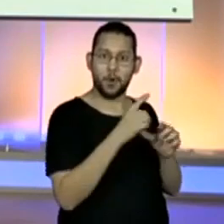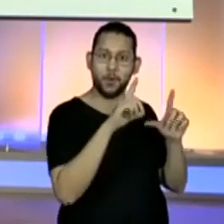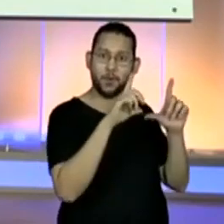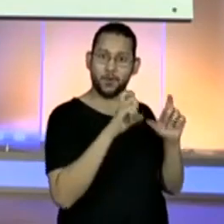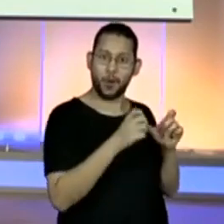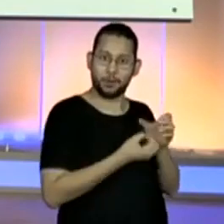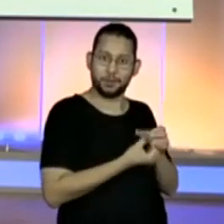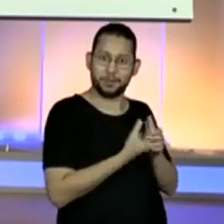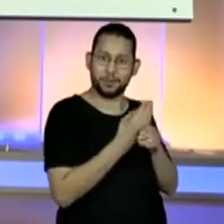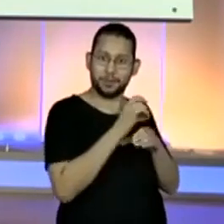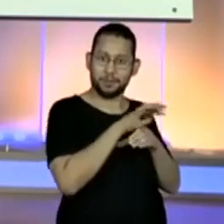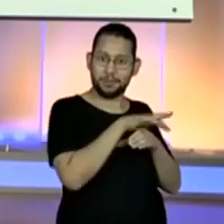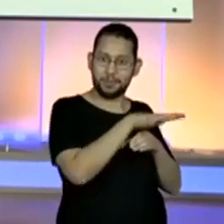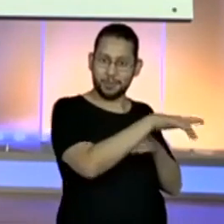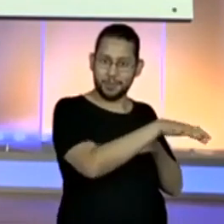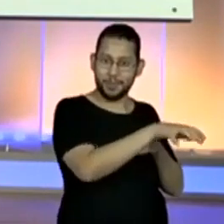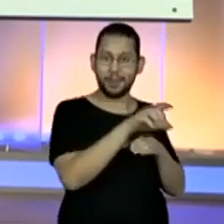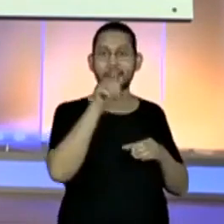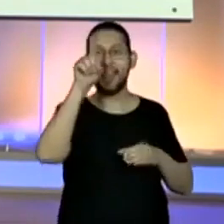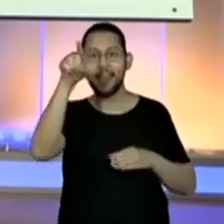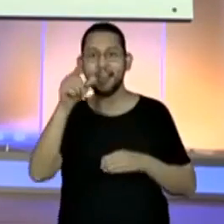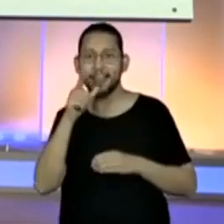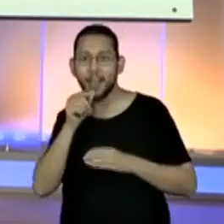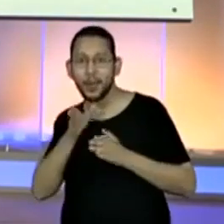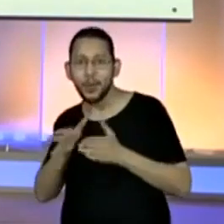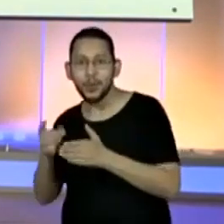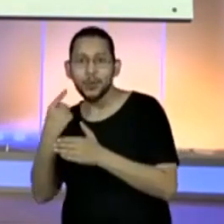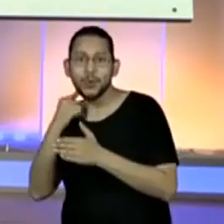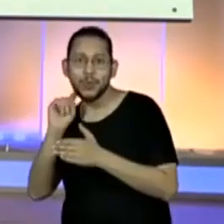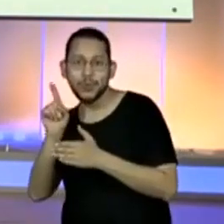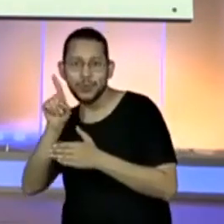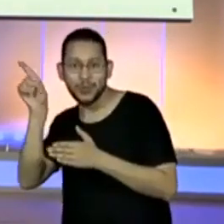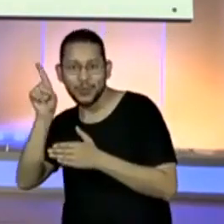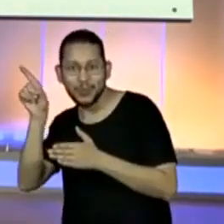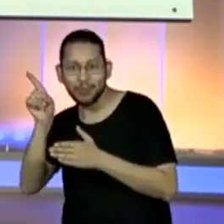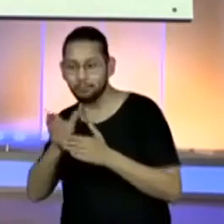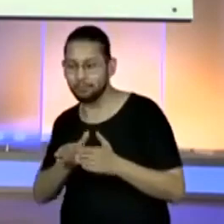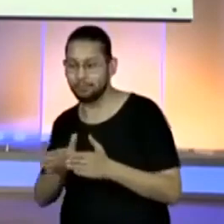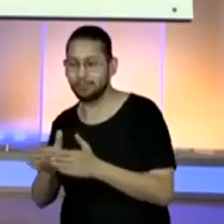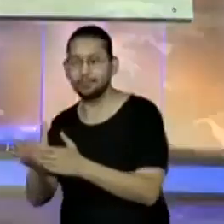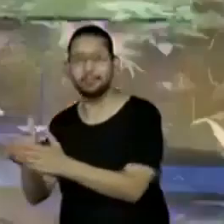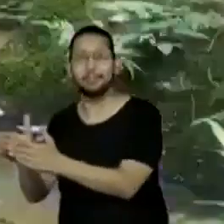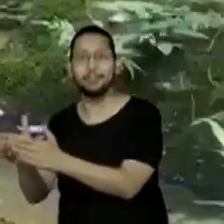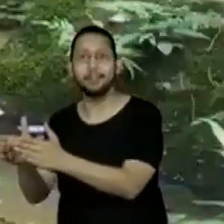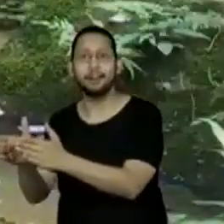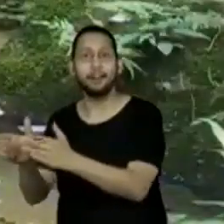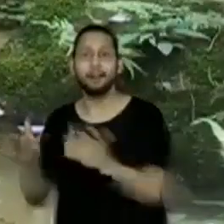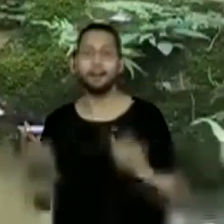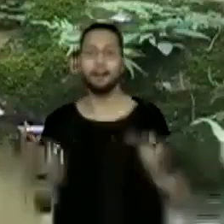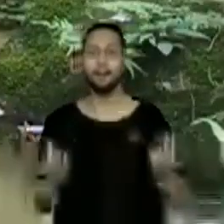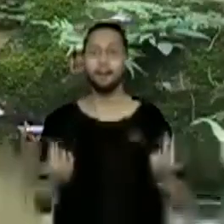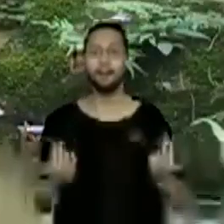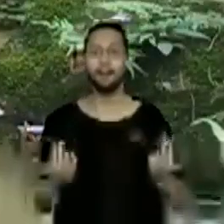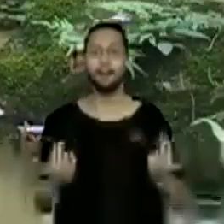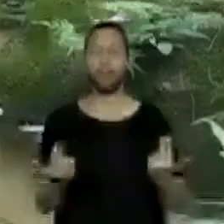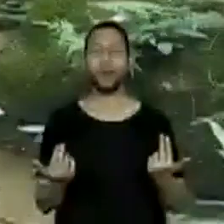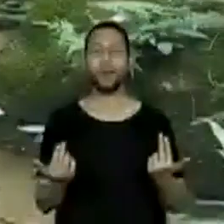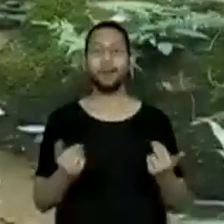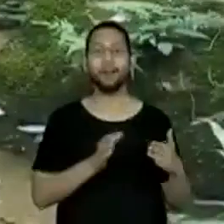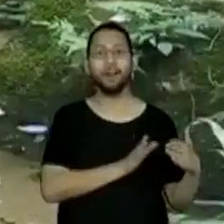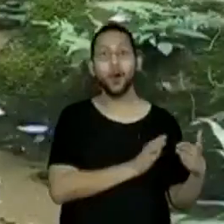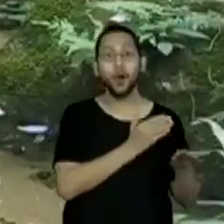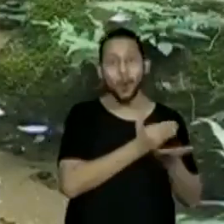isso? Na primeira imagem, nós tínhamos um rio, olha só, vamos voltar aqui, ó. Na primeira imagem, nós tínhamos um